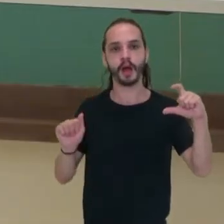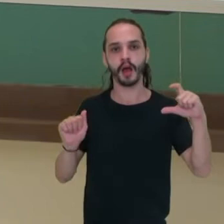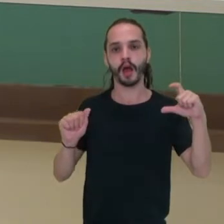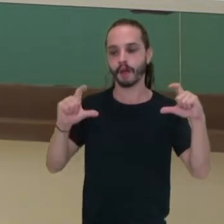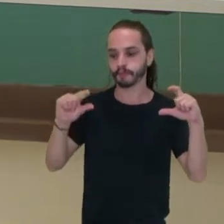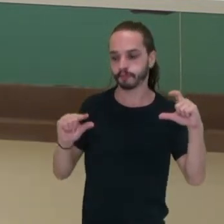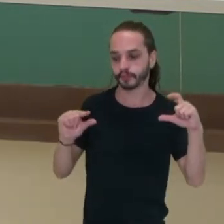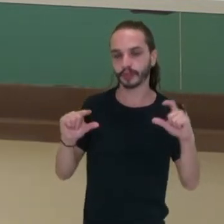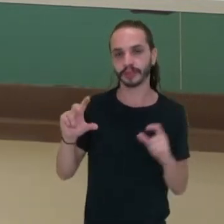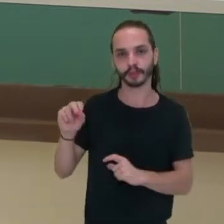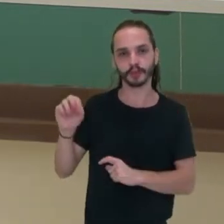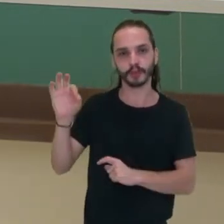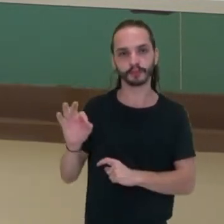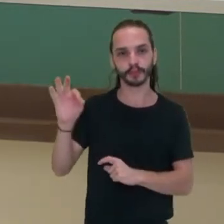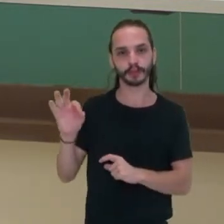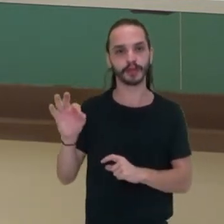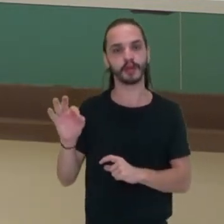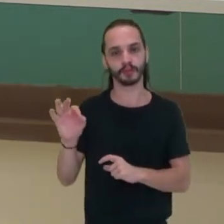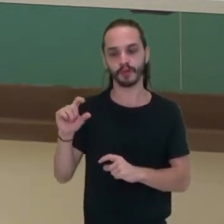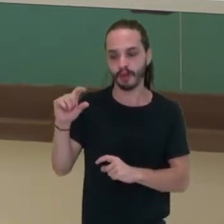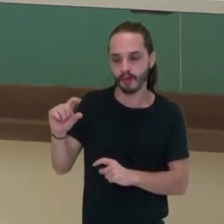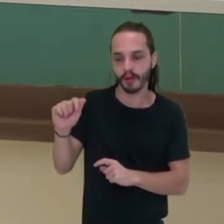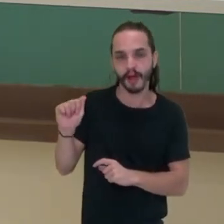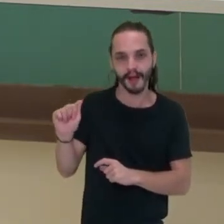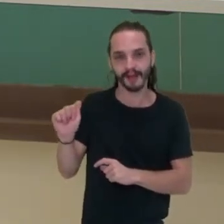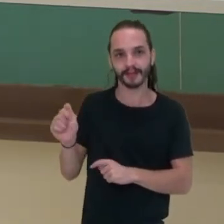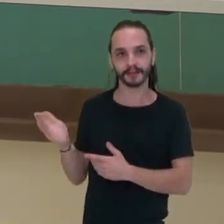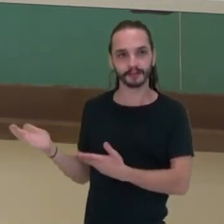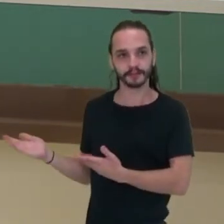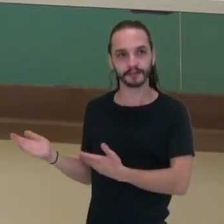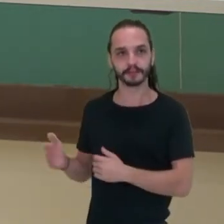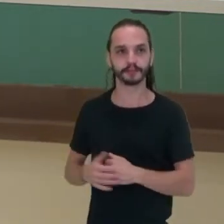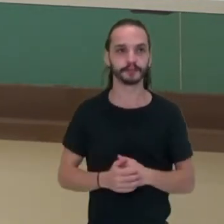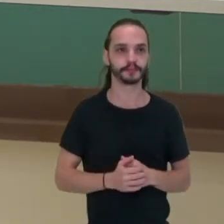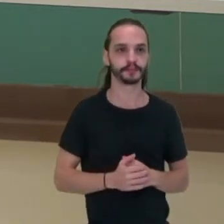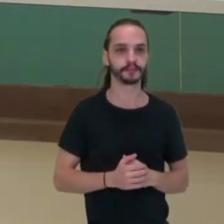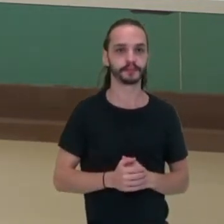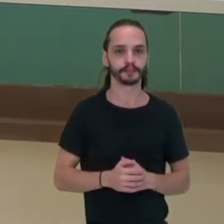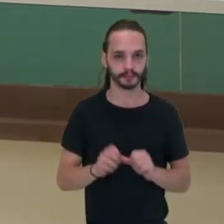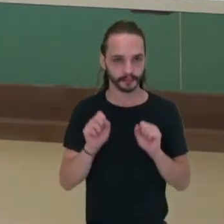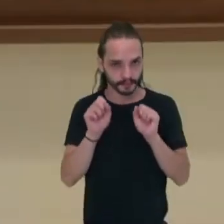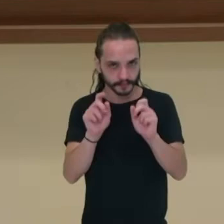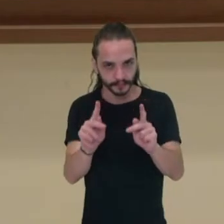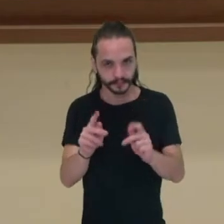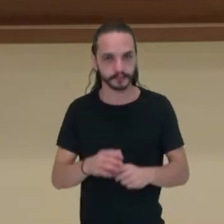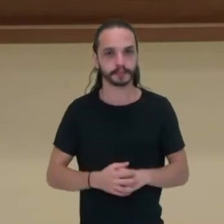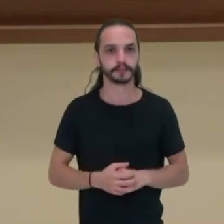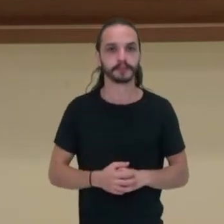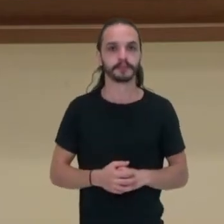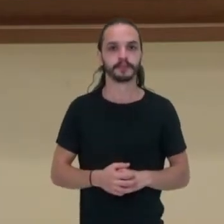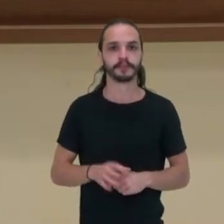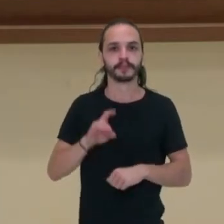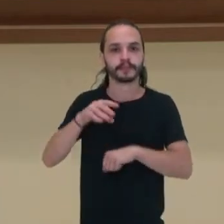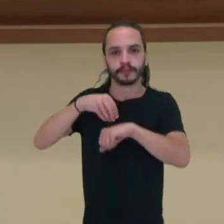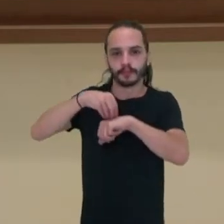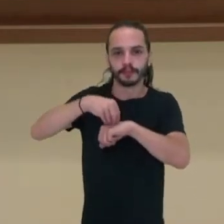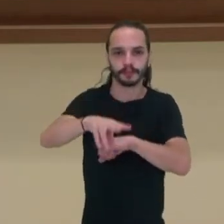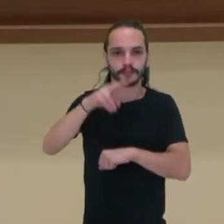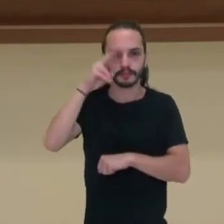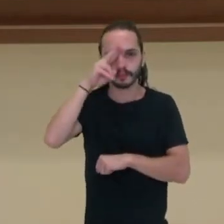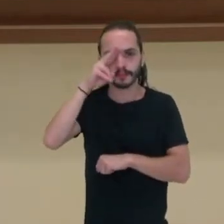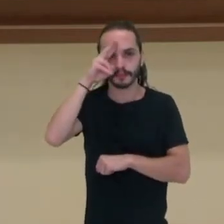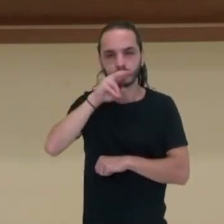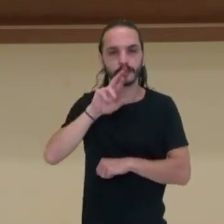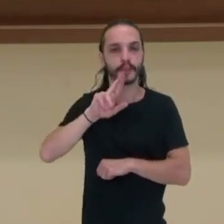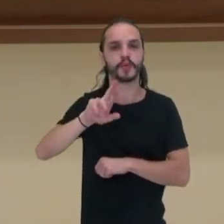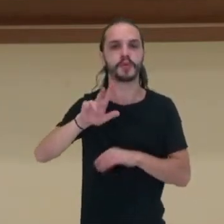dos gametas contendo o alelo azinho. Beleza, pessoal? Só um lembretinho aqui, né? Não é o